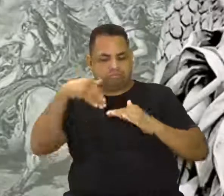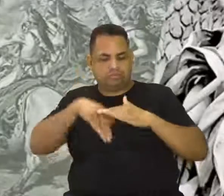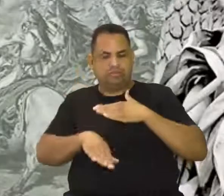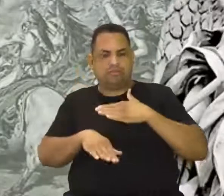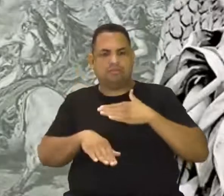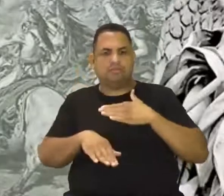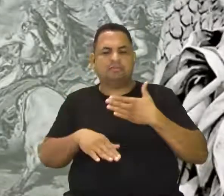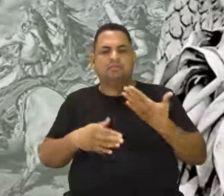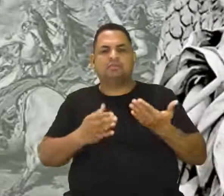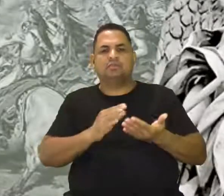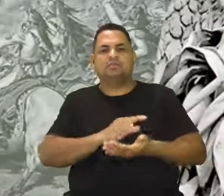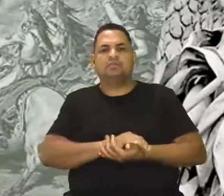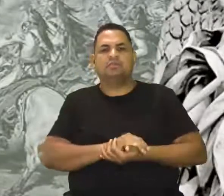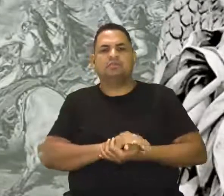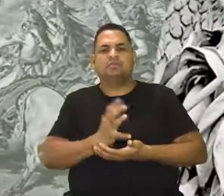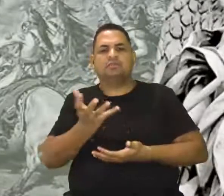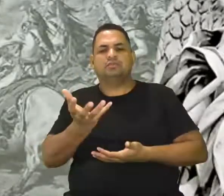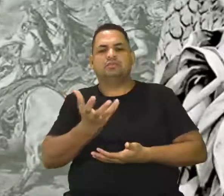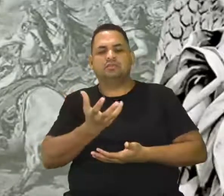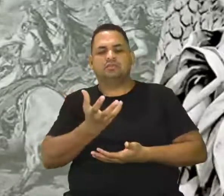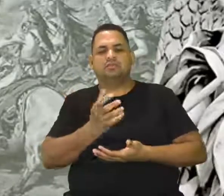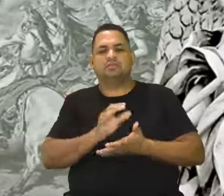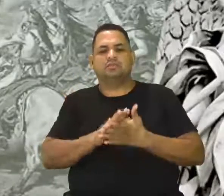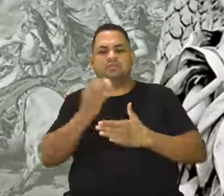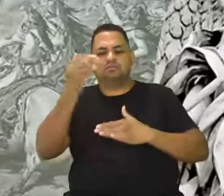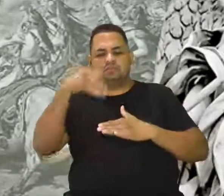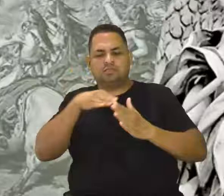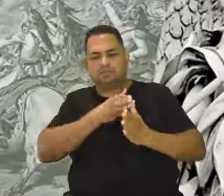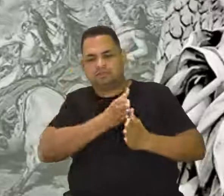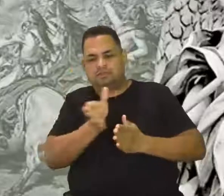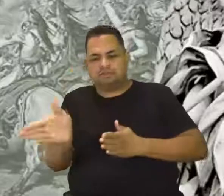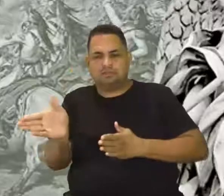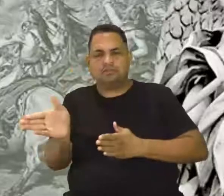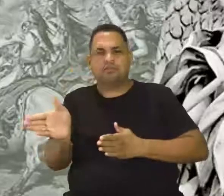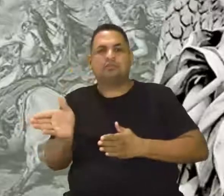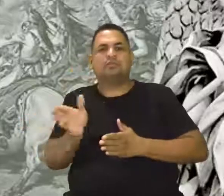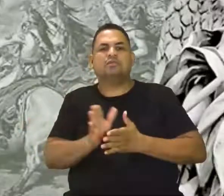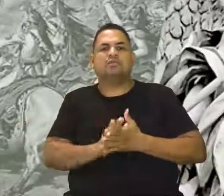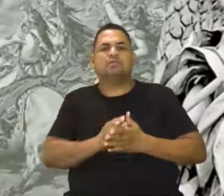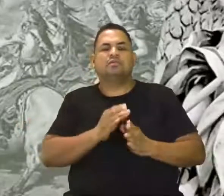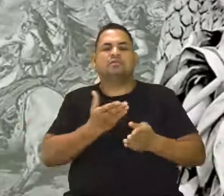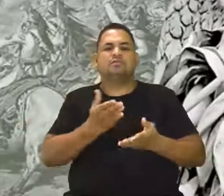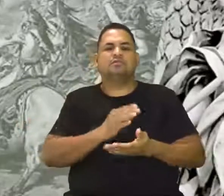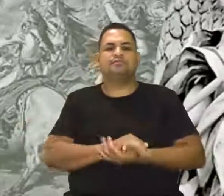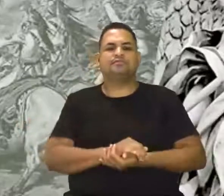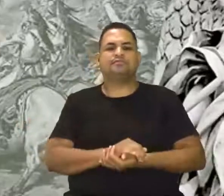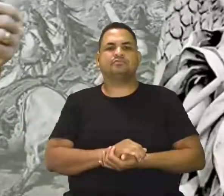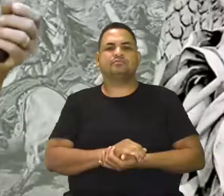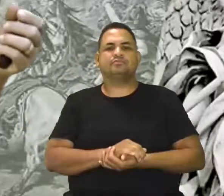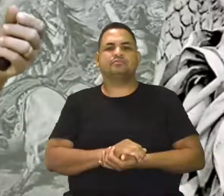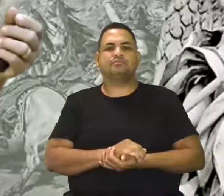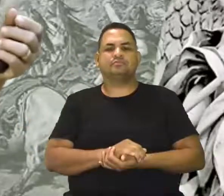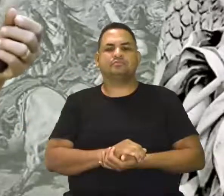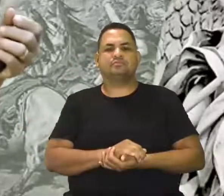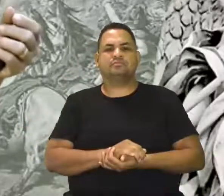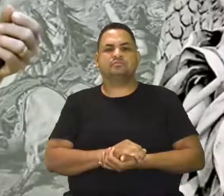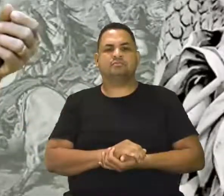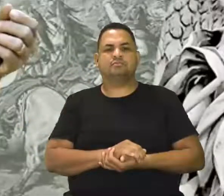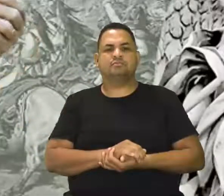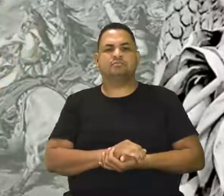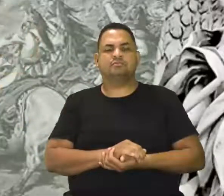abismo, né? Que quer te levar fora do caminho que você está seguindo, orientado pelos teus pais. E